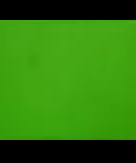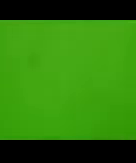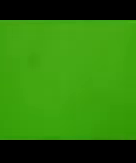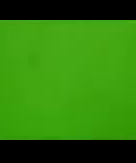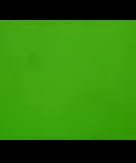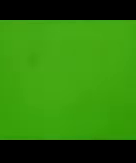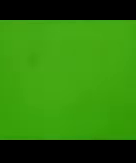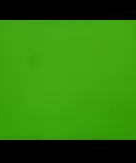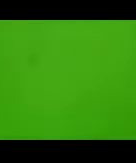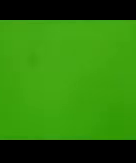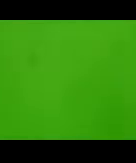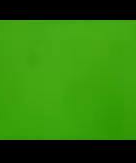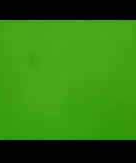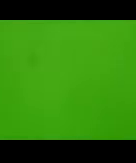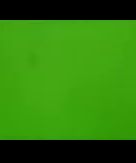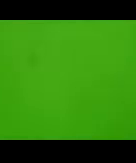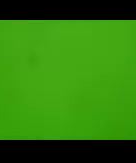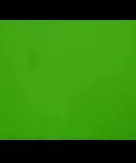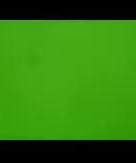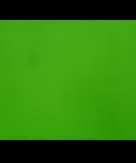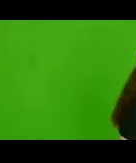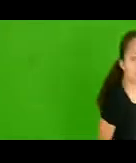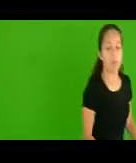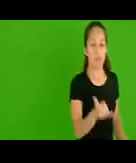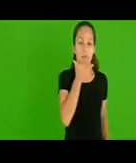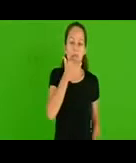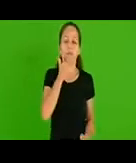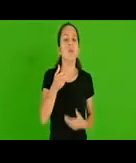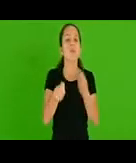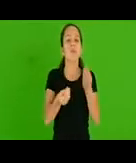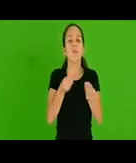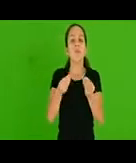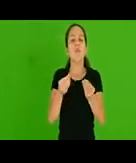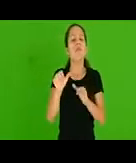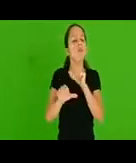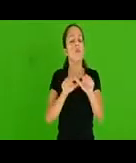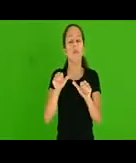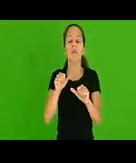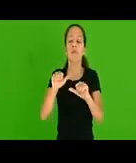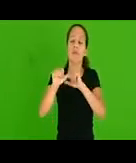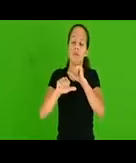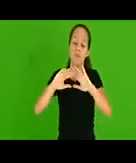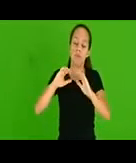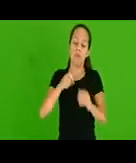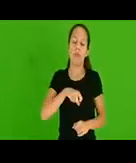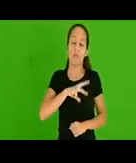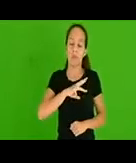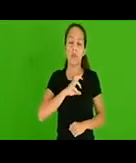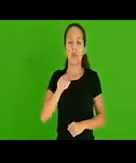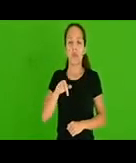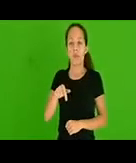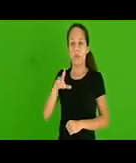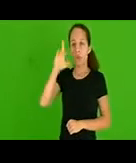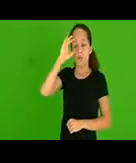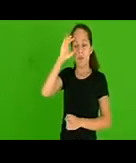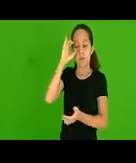dias, exatos 15 dias depois do impeachment da presidenta Dilma, o ministro da Educação apresentou, então,